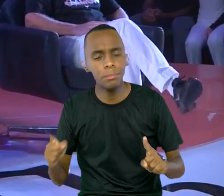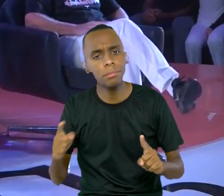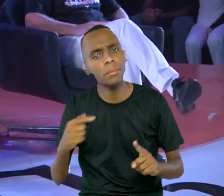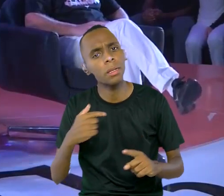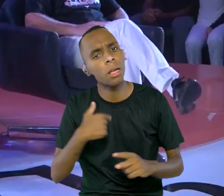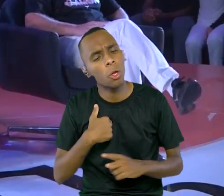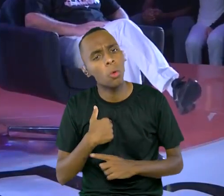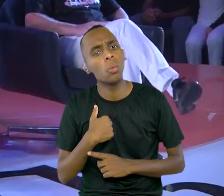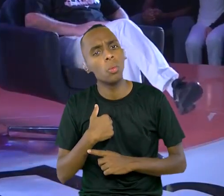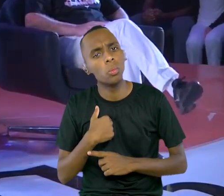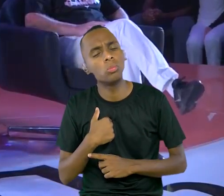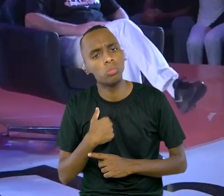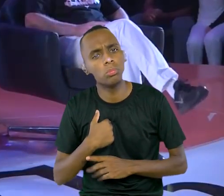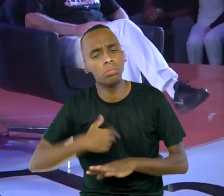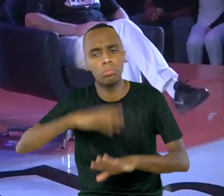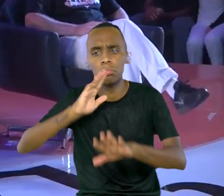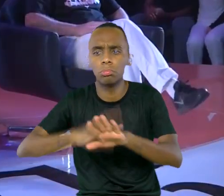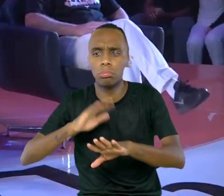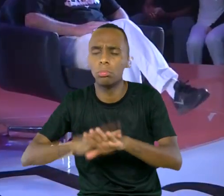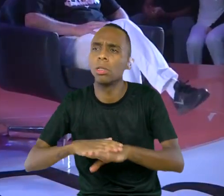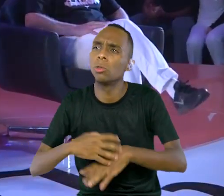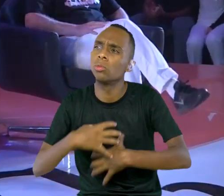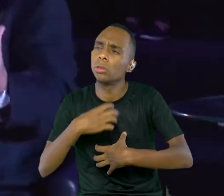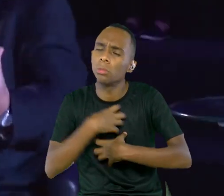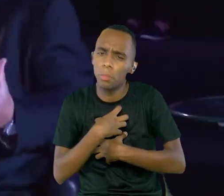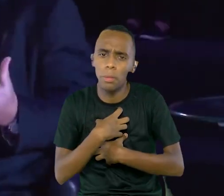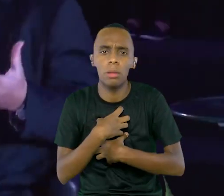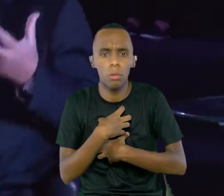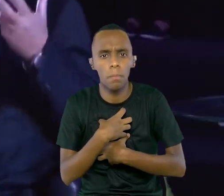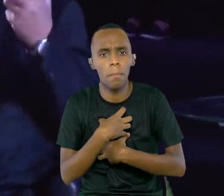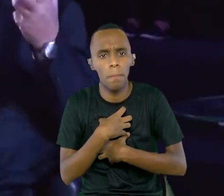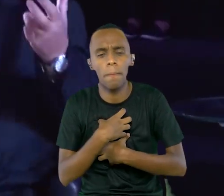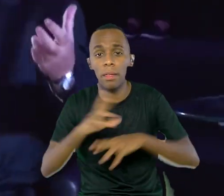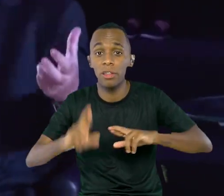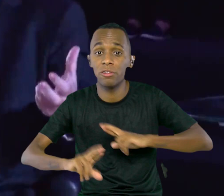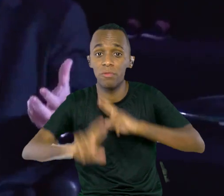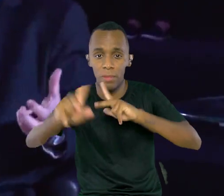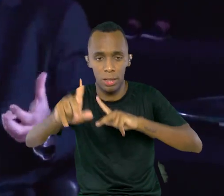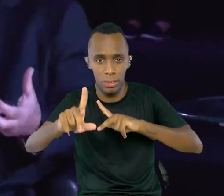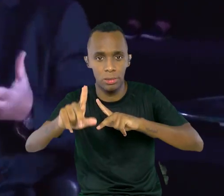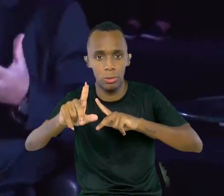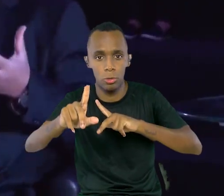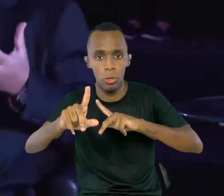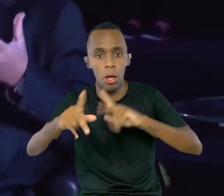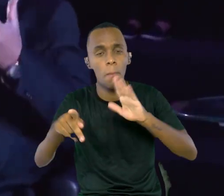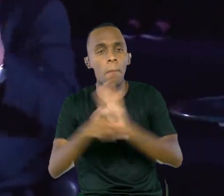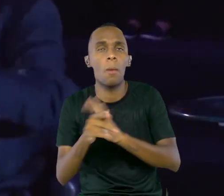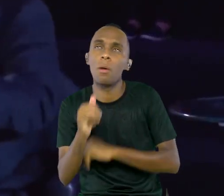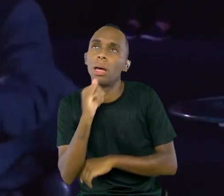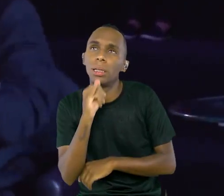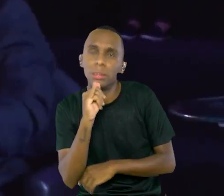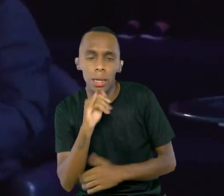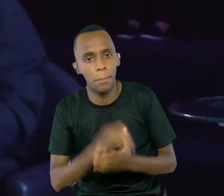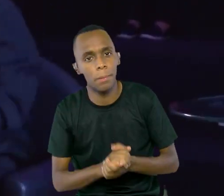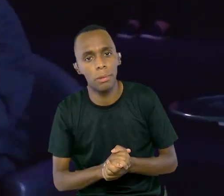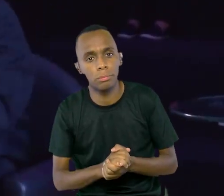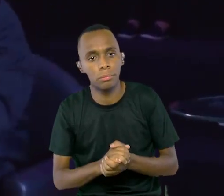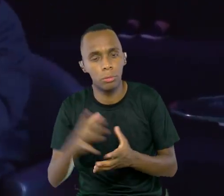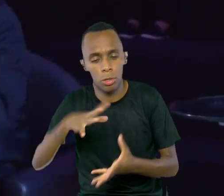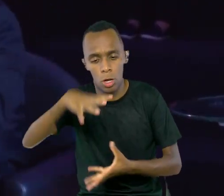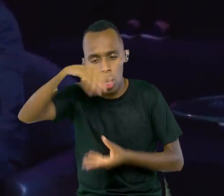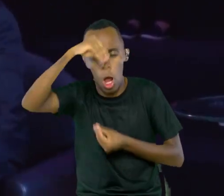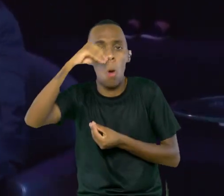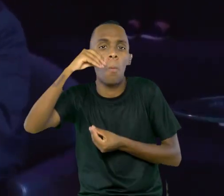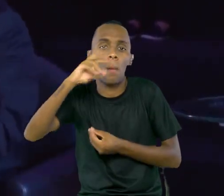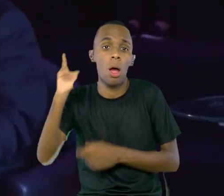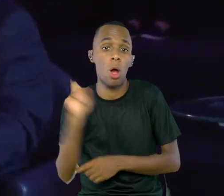Mas fiquei com um fundo de sensação sobre a diferença do que era, por exemplo,